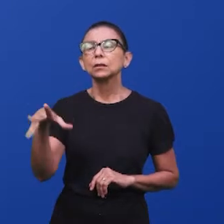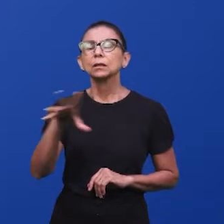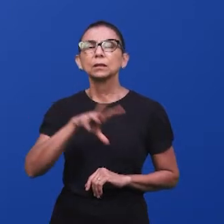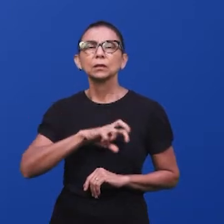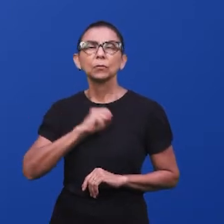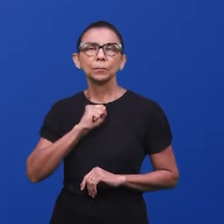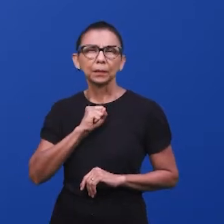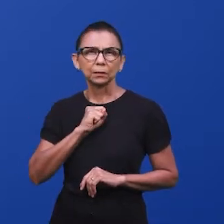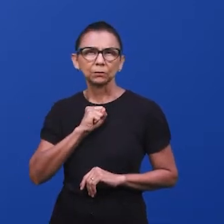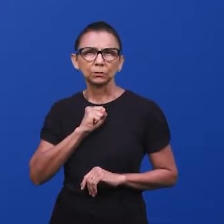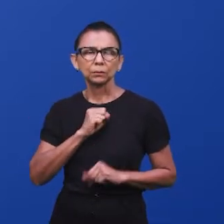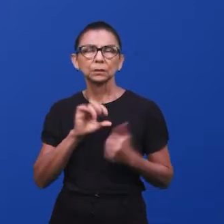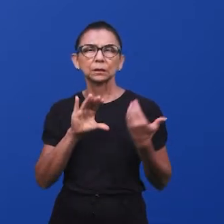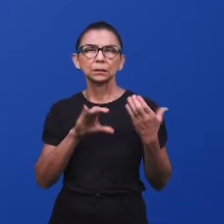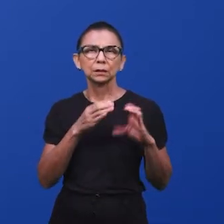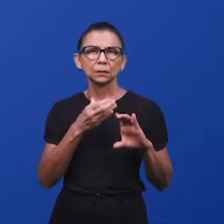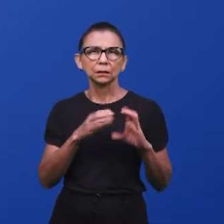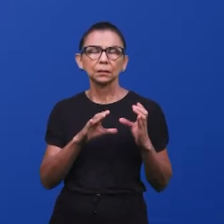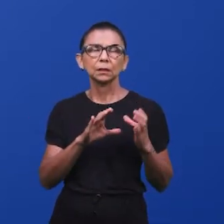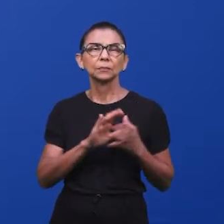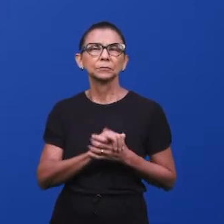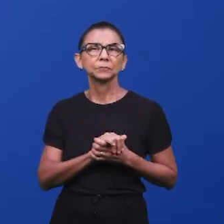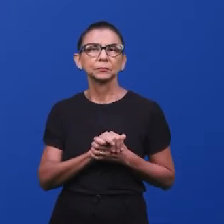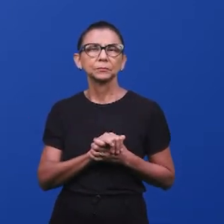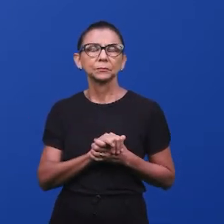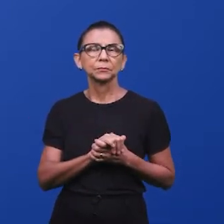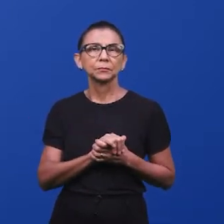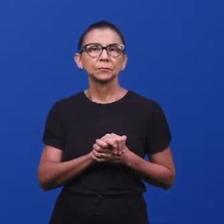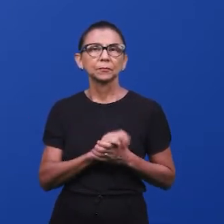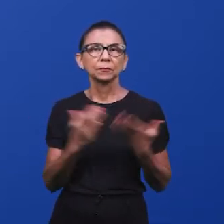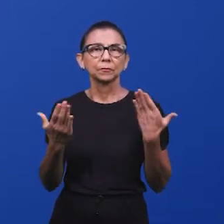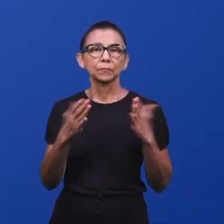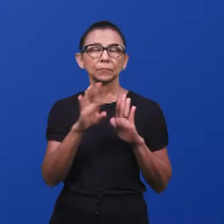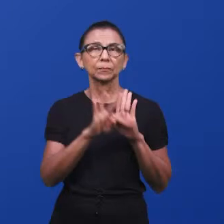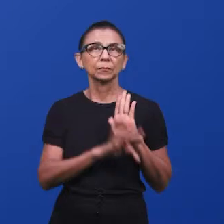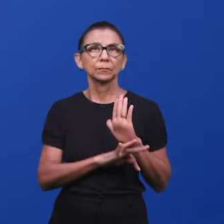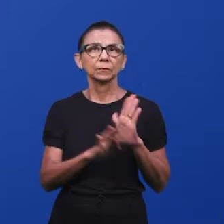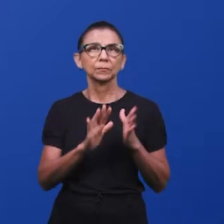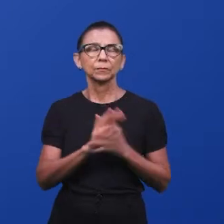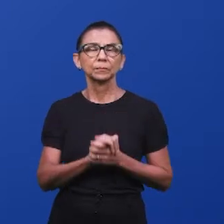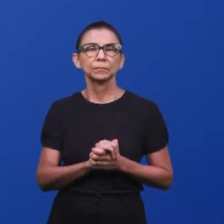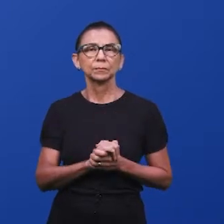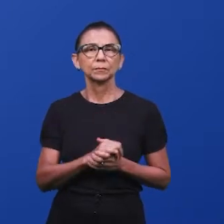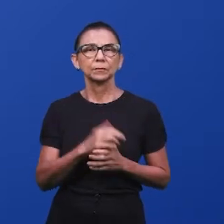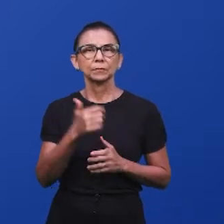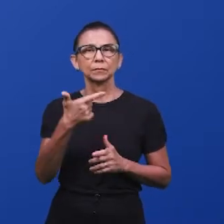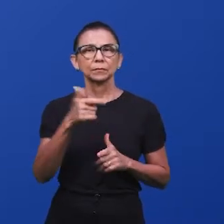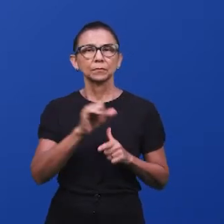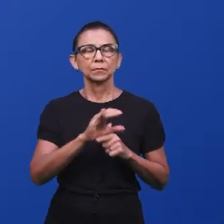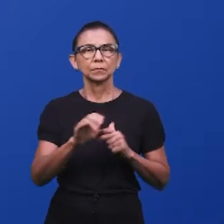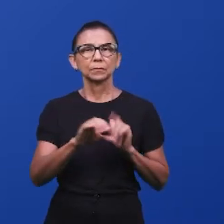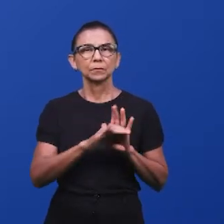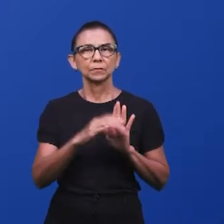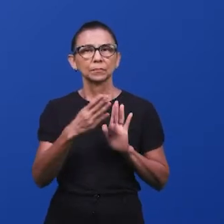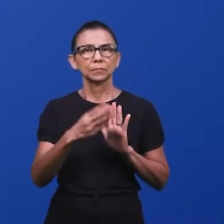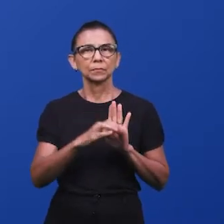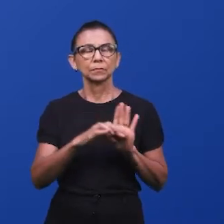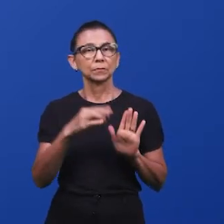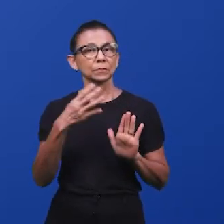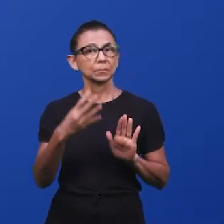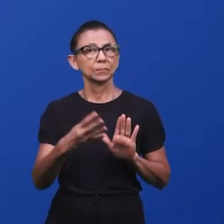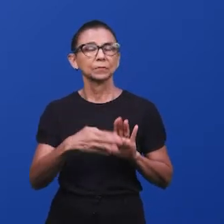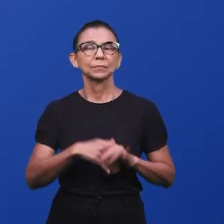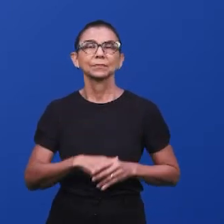outro amado que tanto nos conjuraste? Podemos relacionar este texto com o de 2 Coríntios,